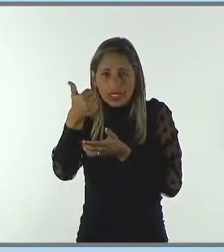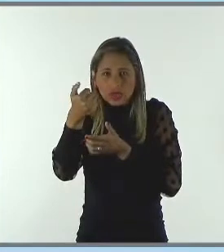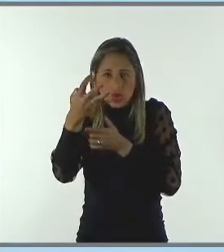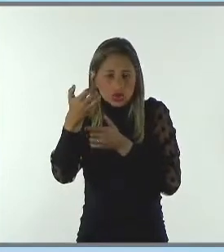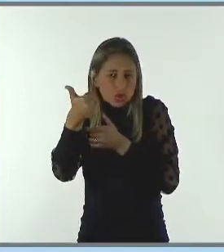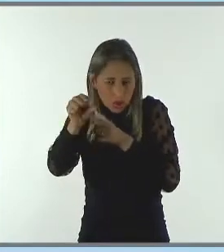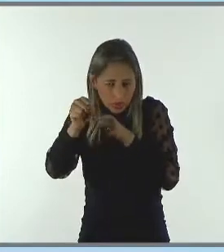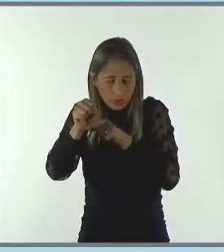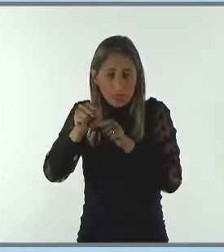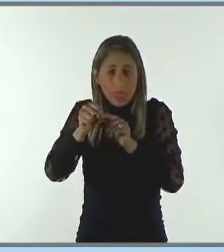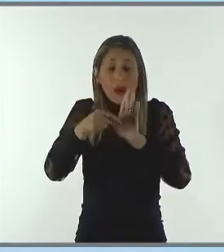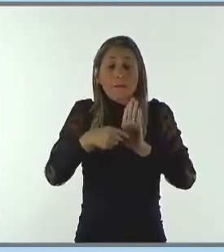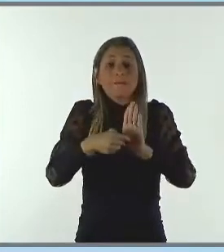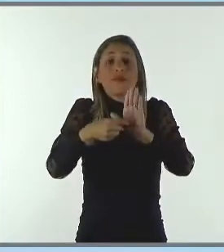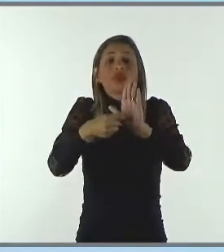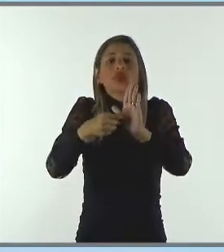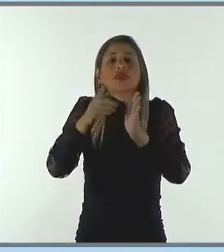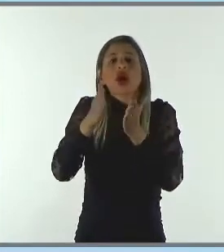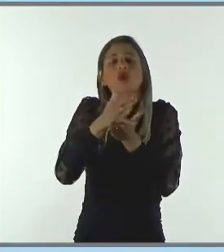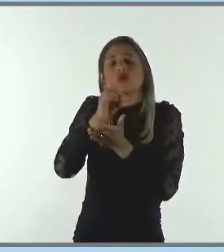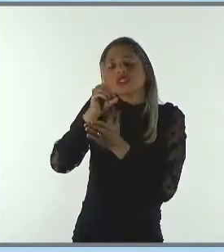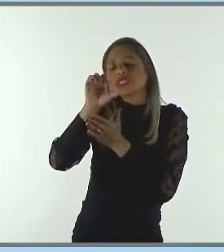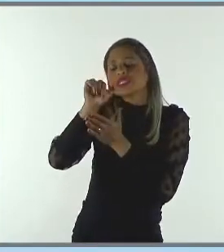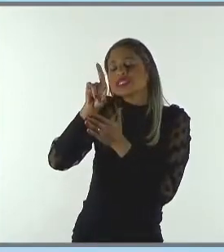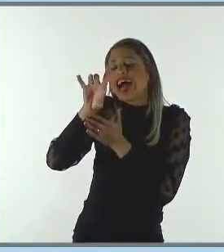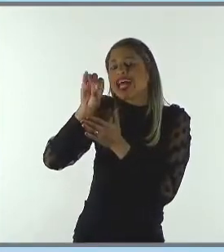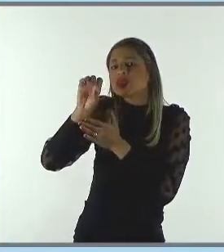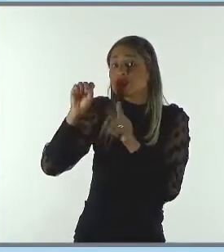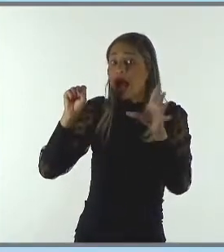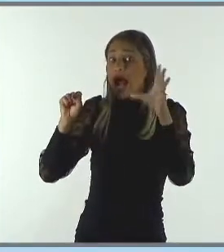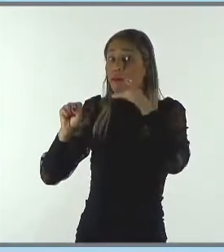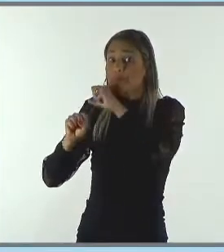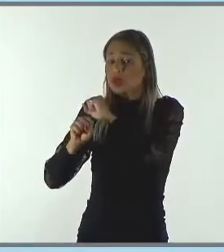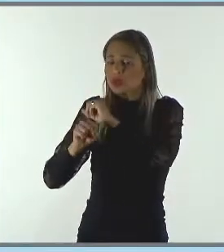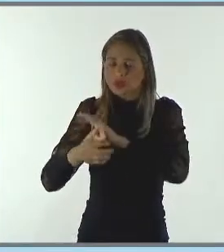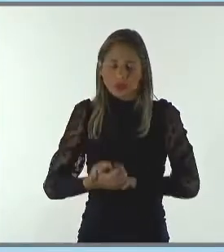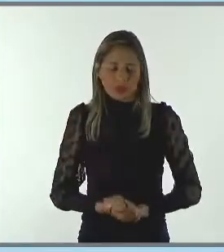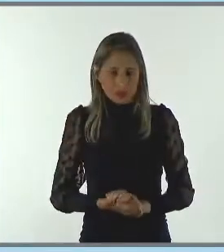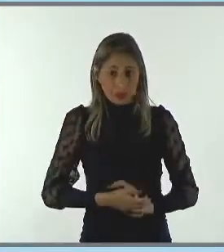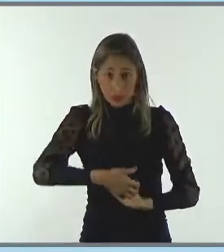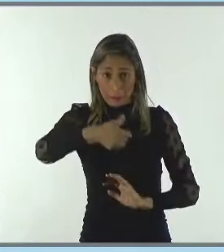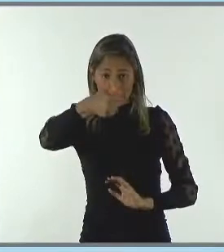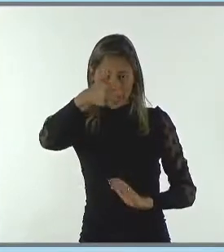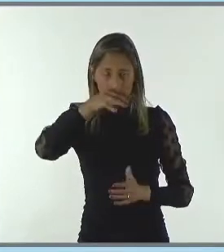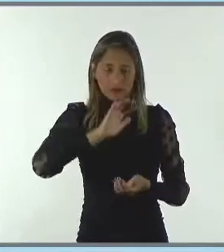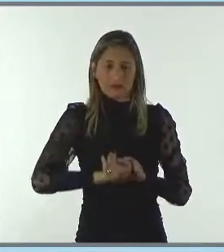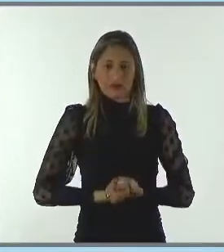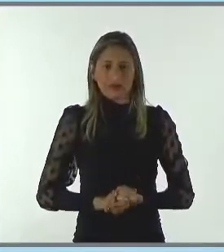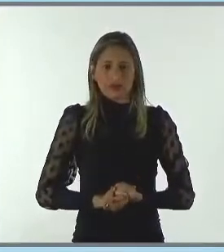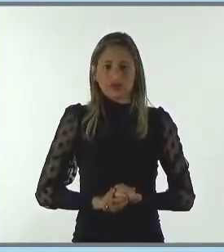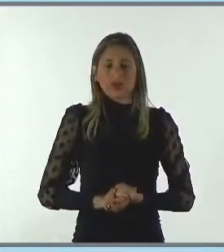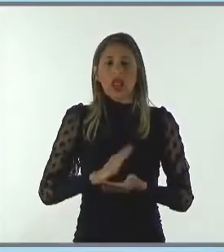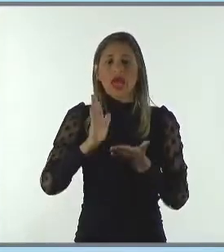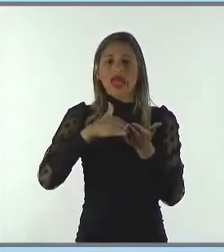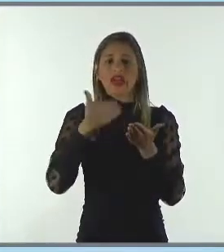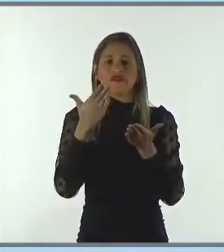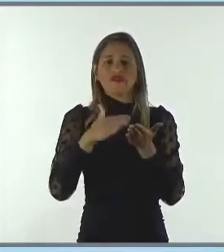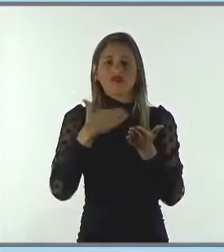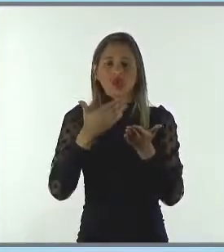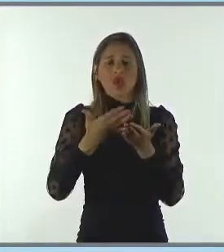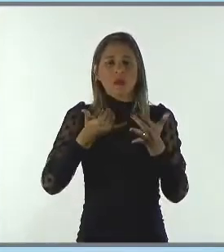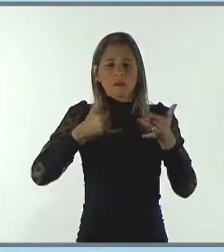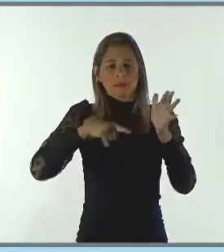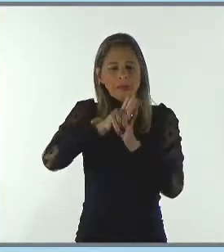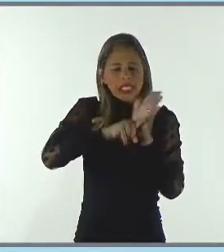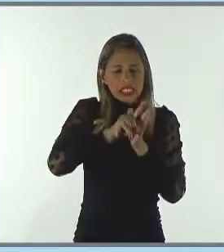cenário. Alguns dados soltos, muito rapidamente. O primeiro dado, né, o ramo de livros